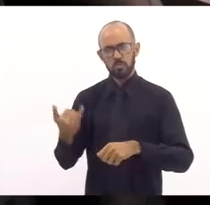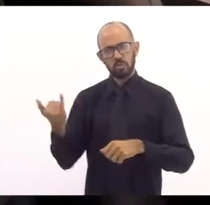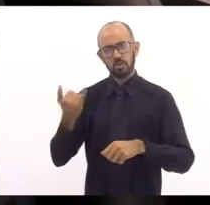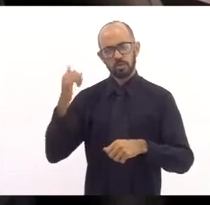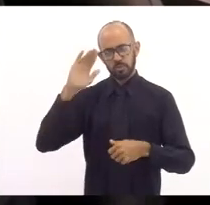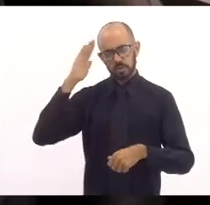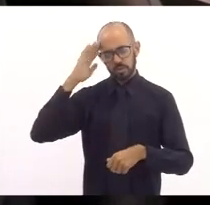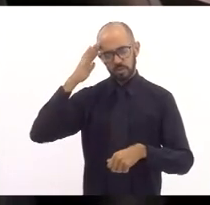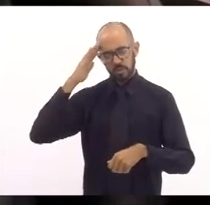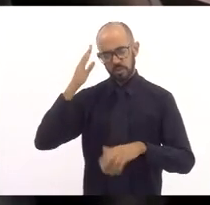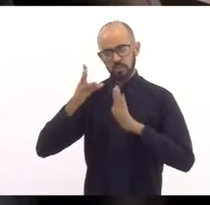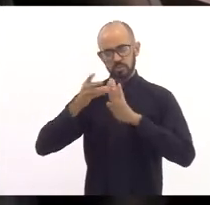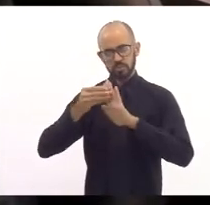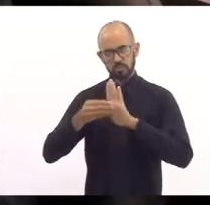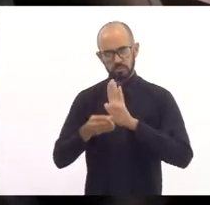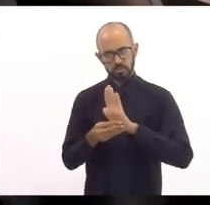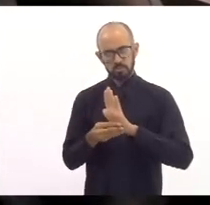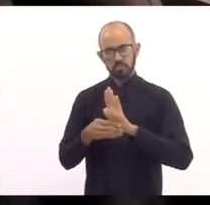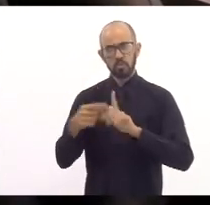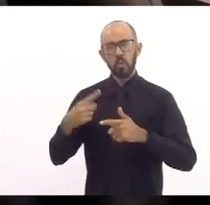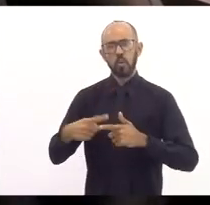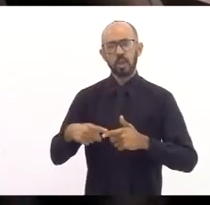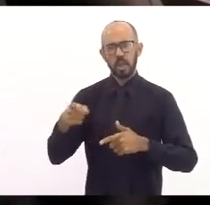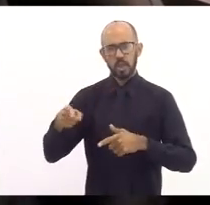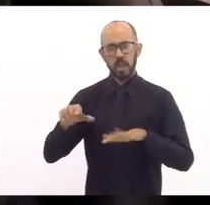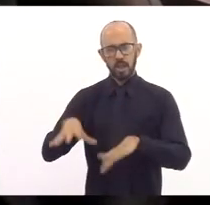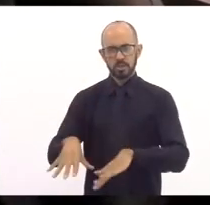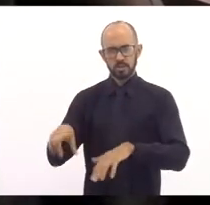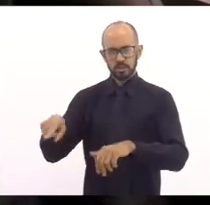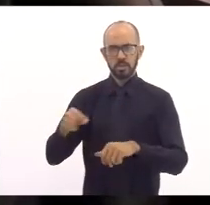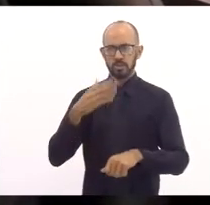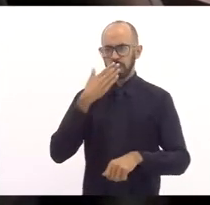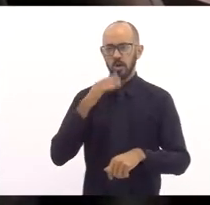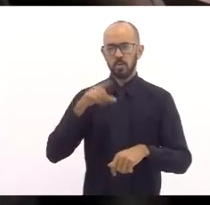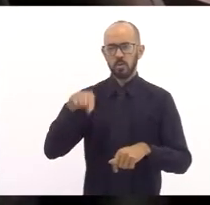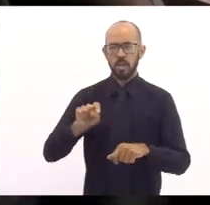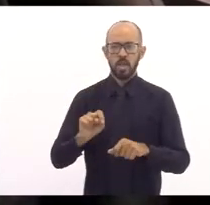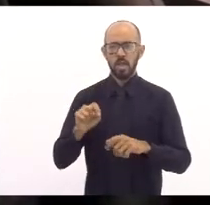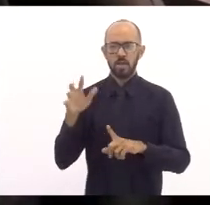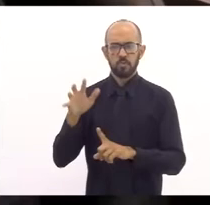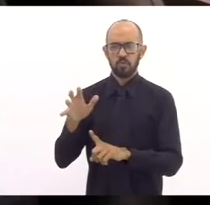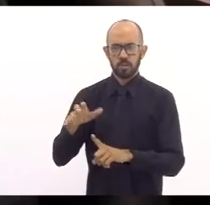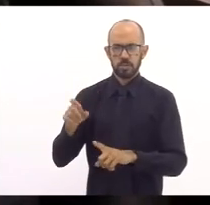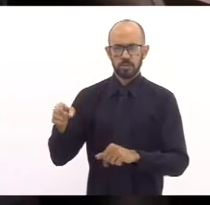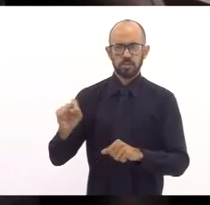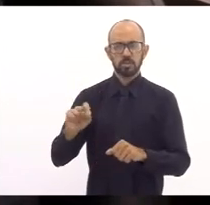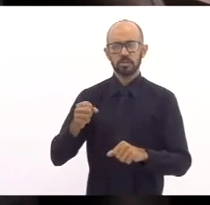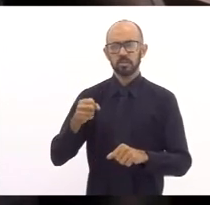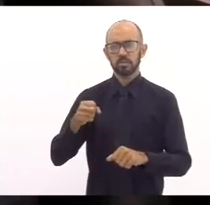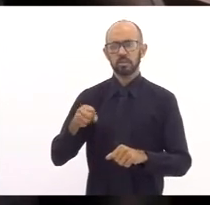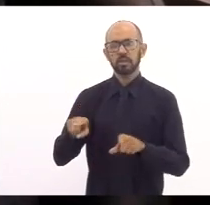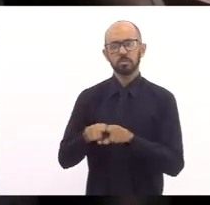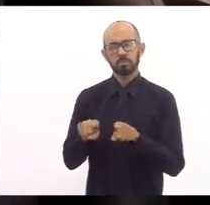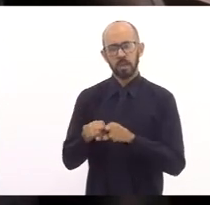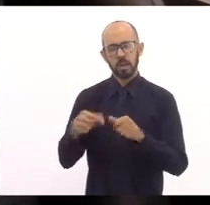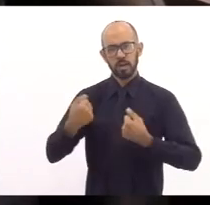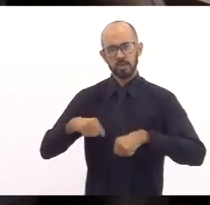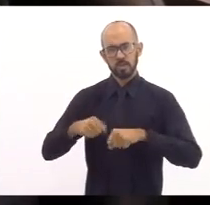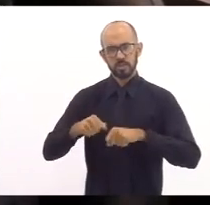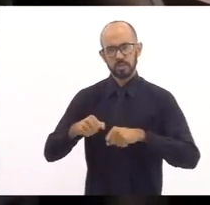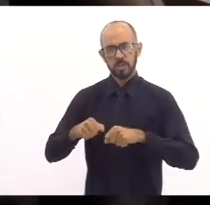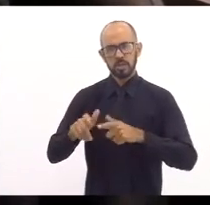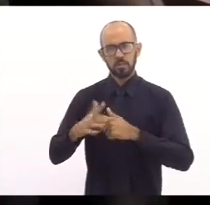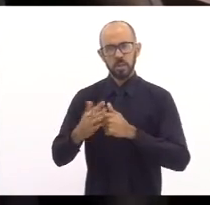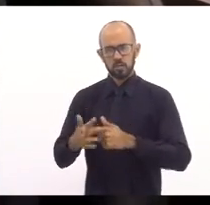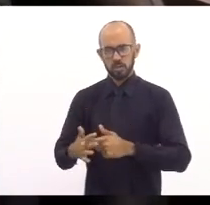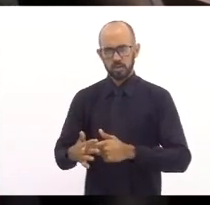entendido, registrado. Por que, que está dessa forma? Qual é a interferência? Há ou não há? E a necessidade da manutenção correspondente.